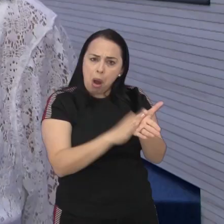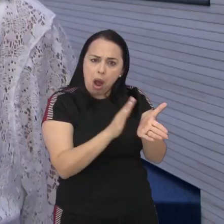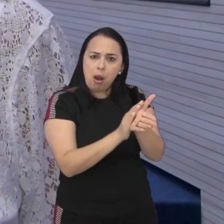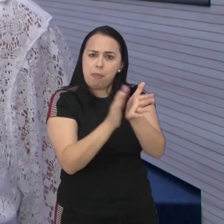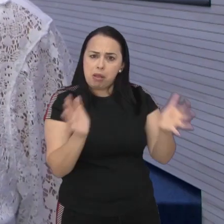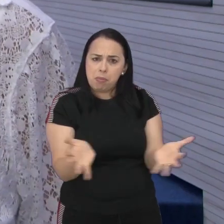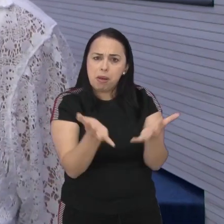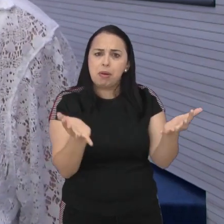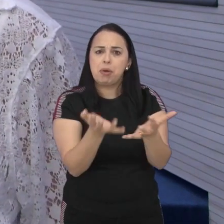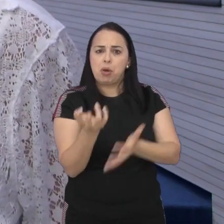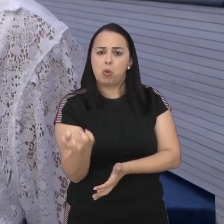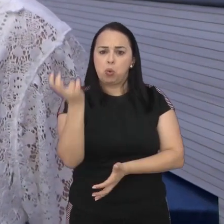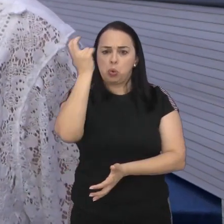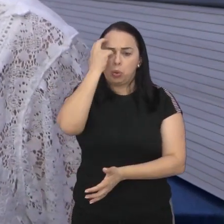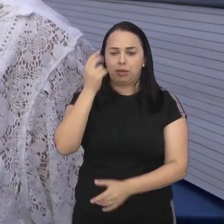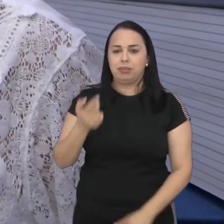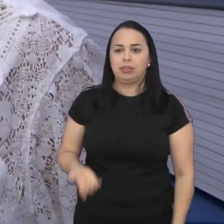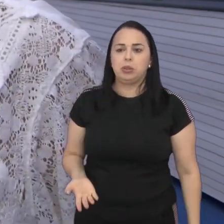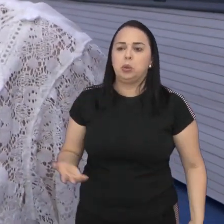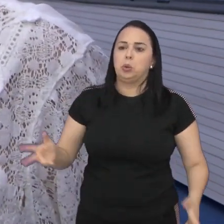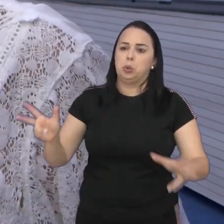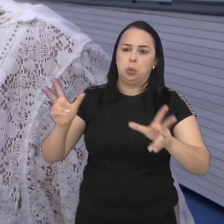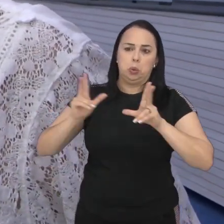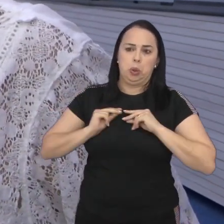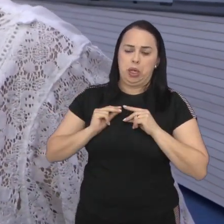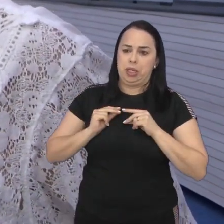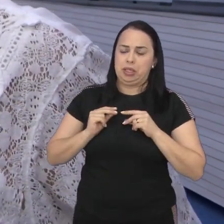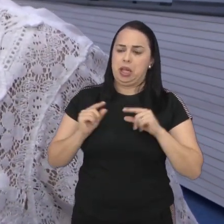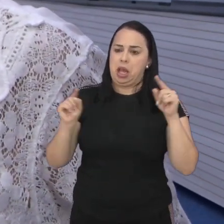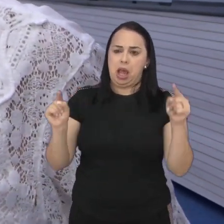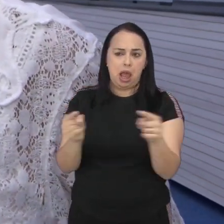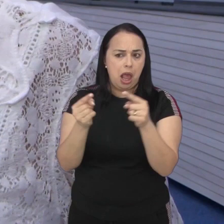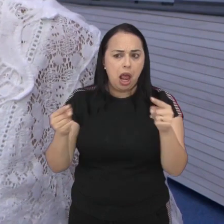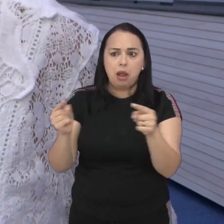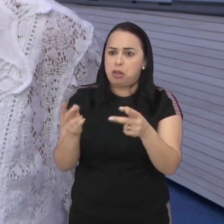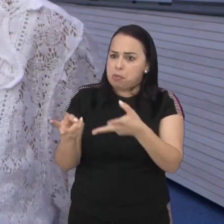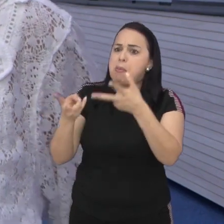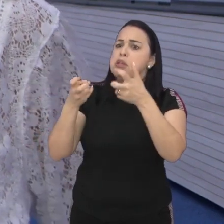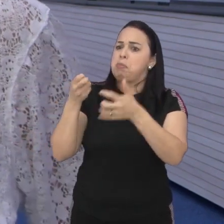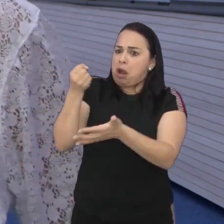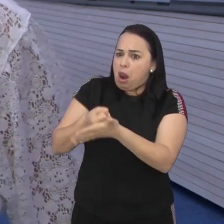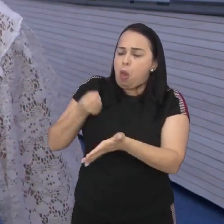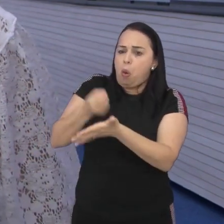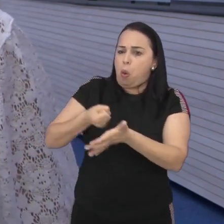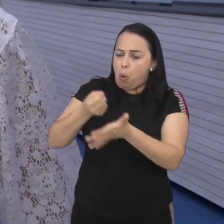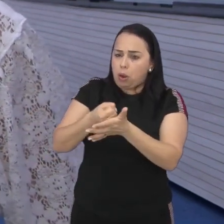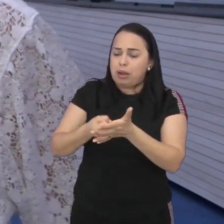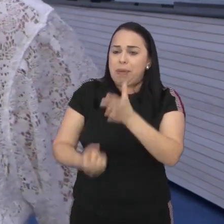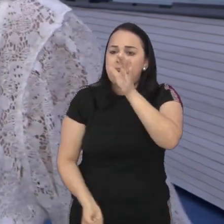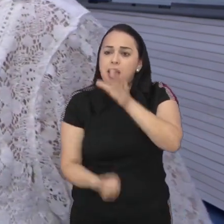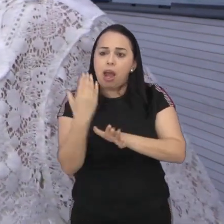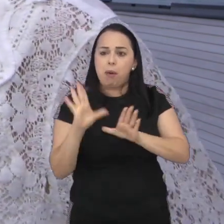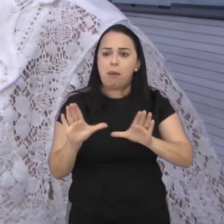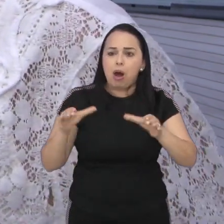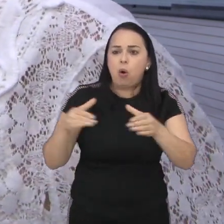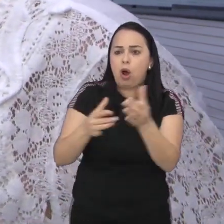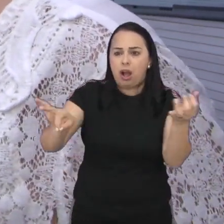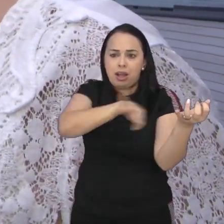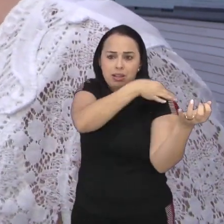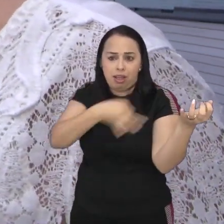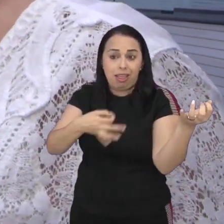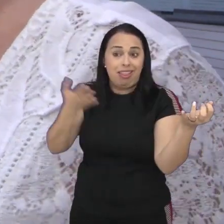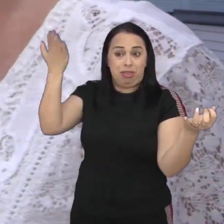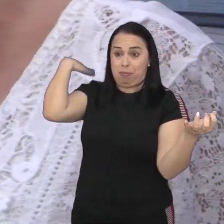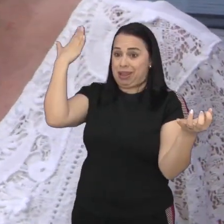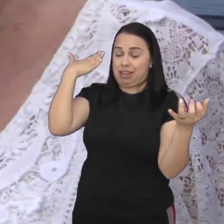região. Bom, esse maestro, aí a gente reconhece ele, a luta, a batalha dele, para fazer uma orquestra São José dos Campos, que já